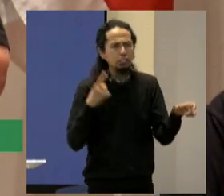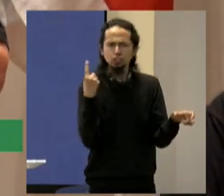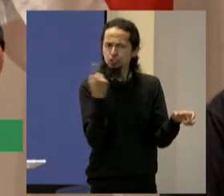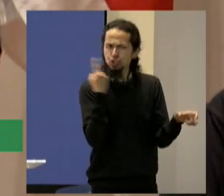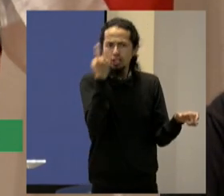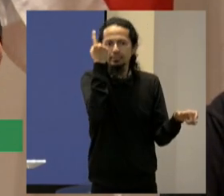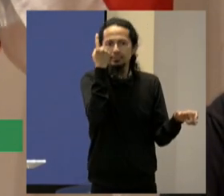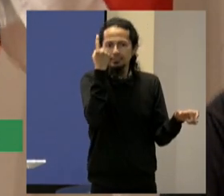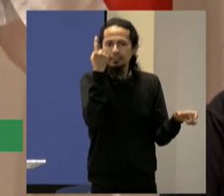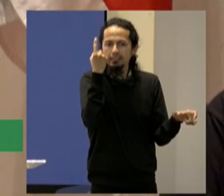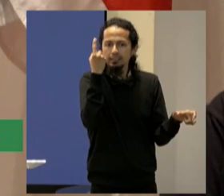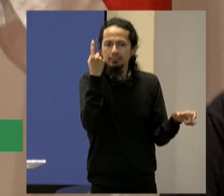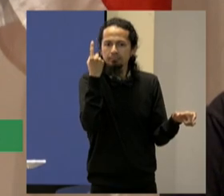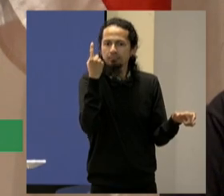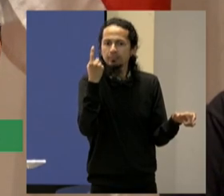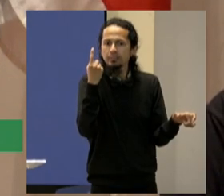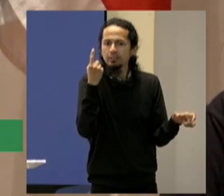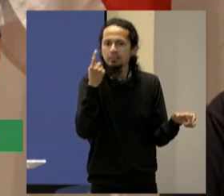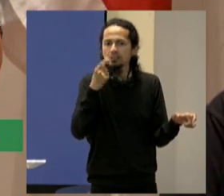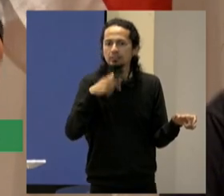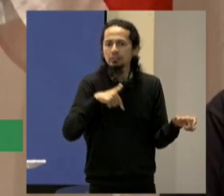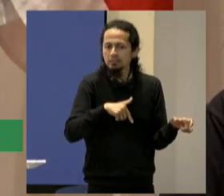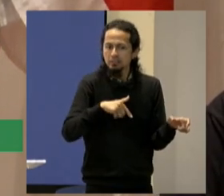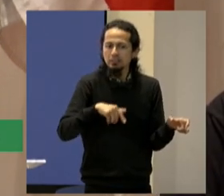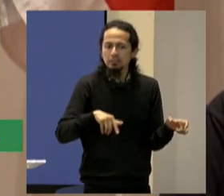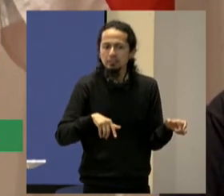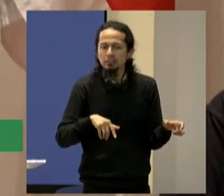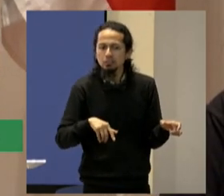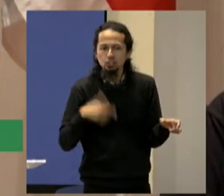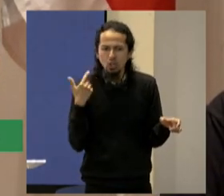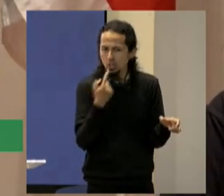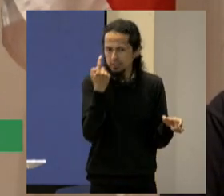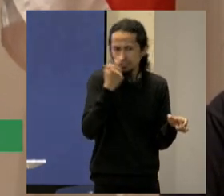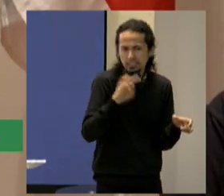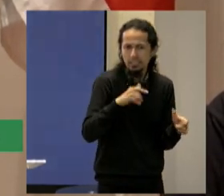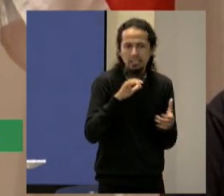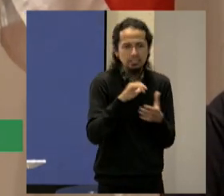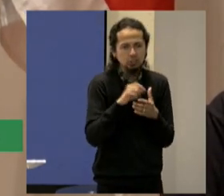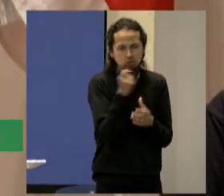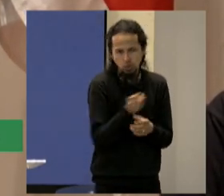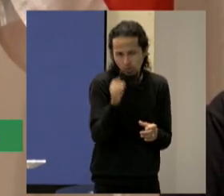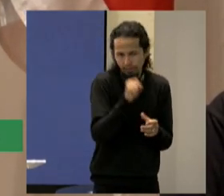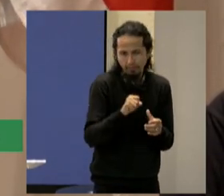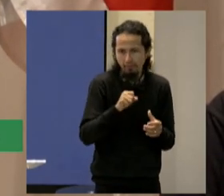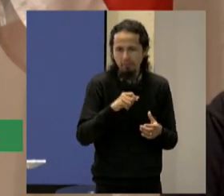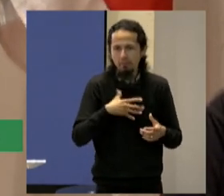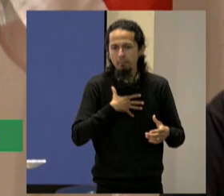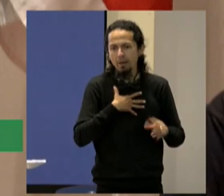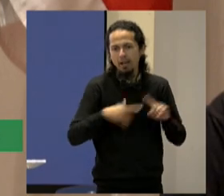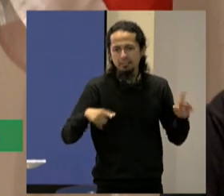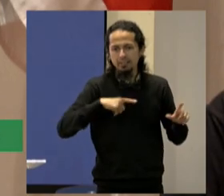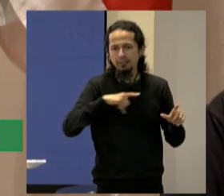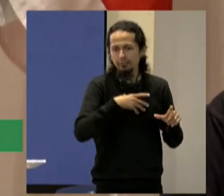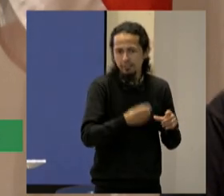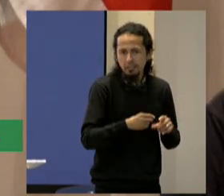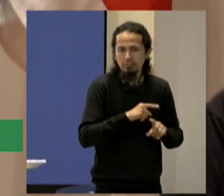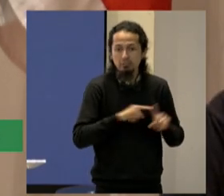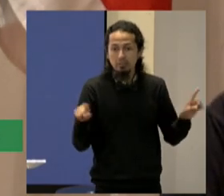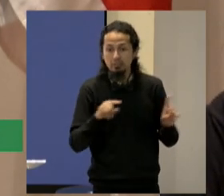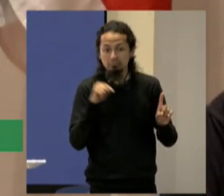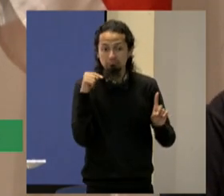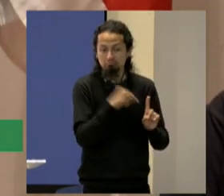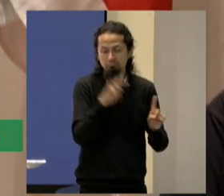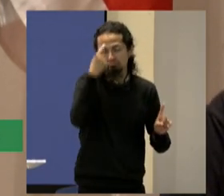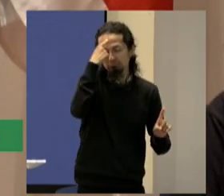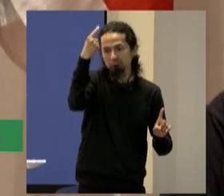bem-sucedida, tem a questão, atravessa no filme a questão do racismo, mas o filme, o seu cerne é afeto. E aí